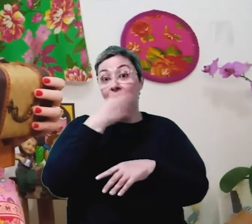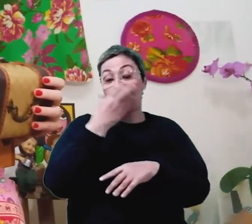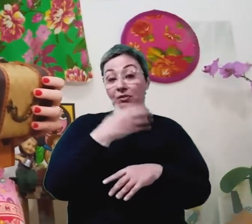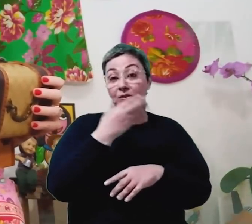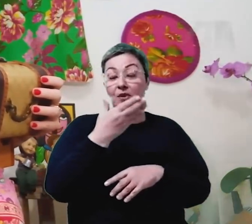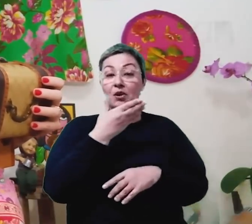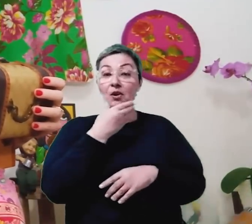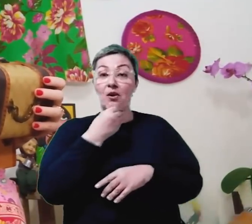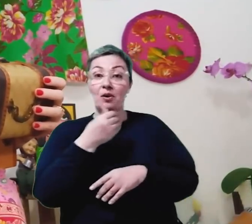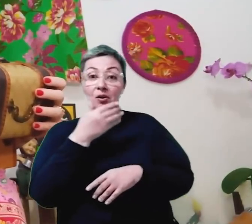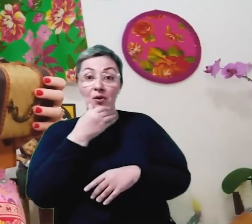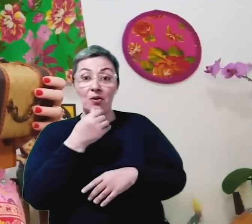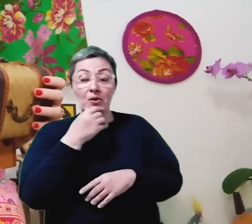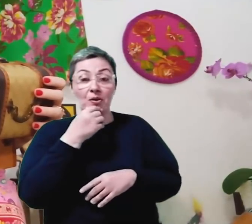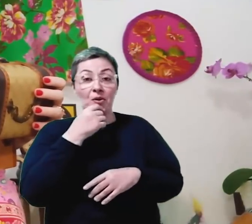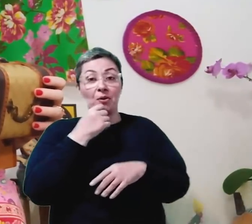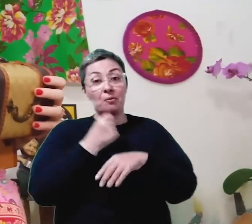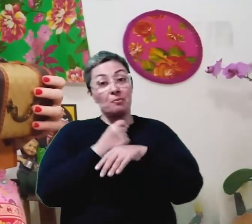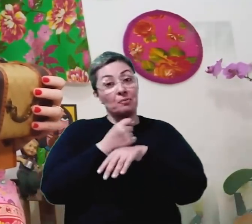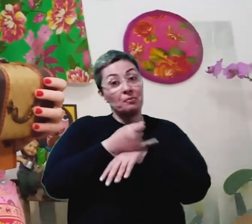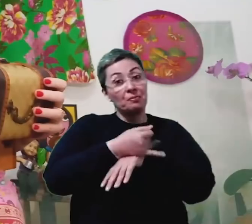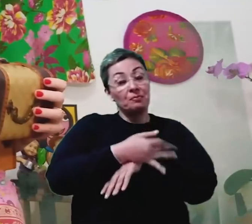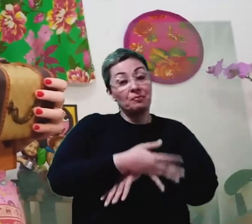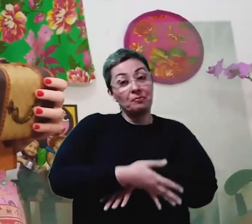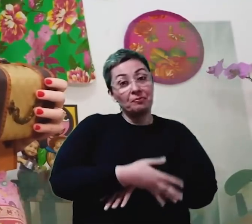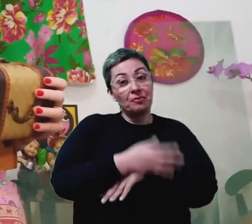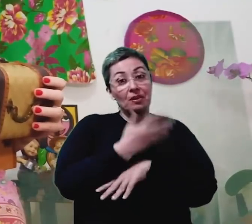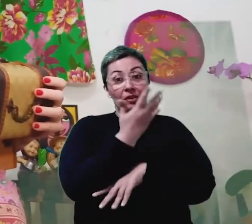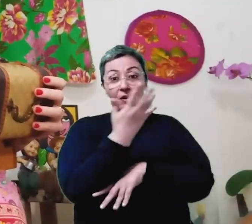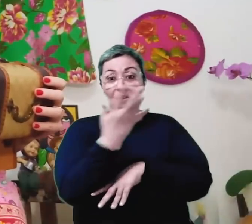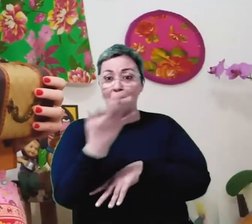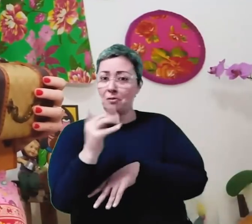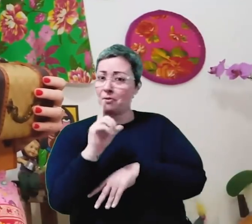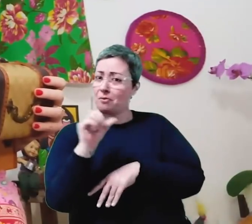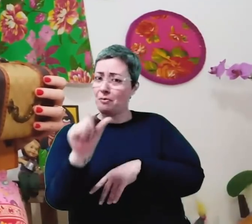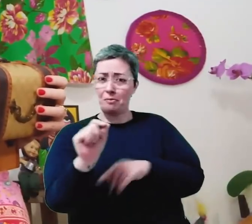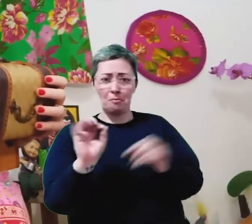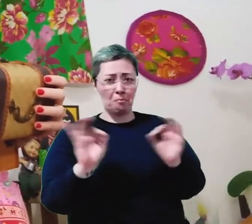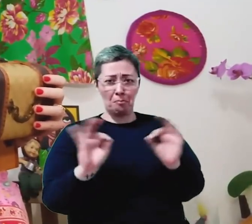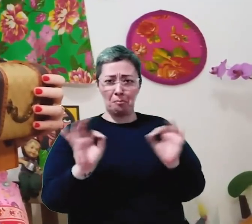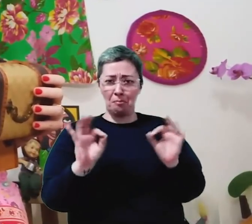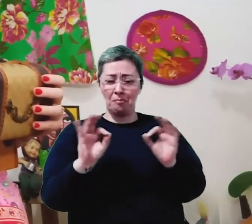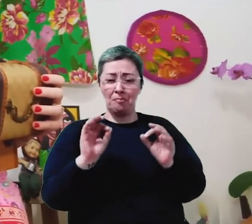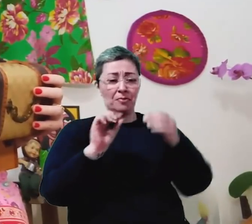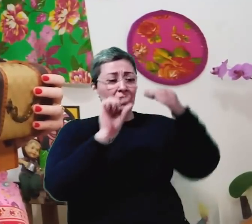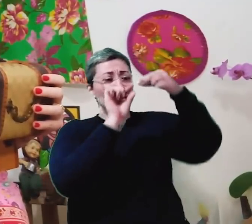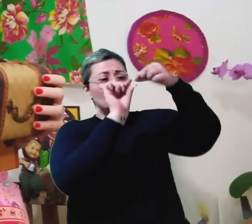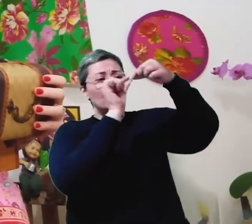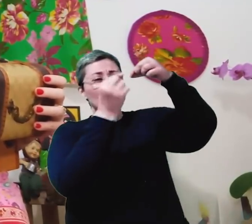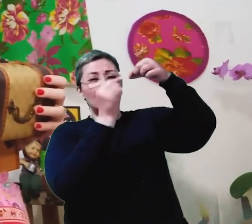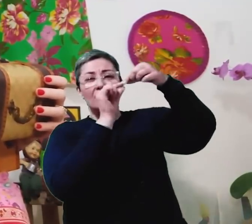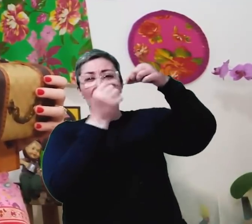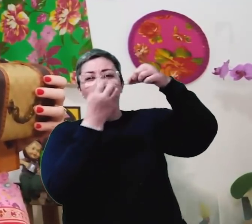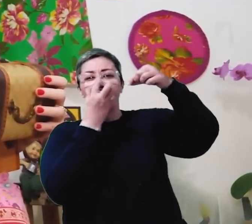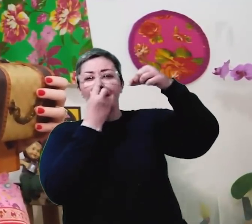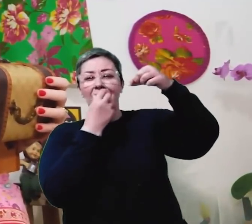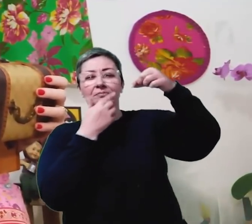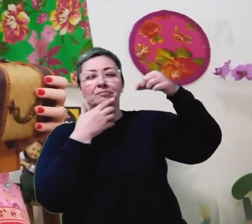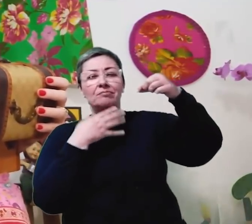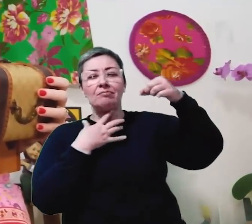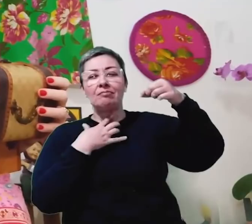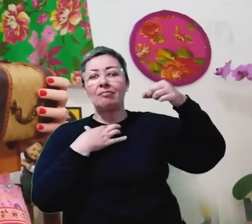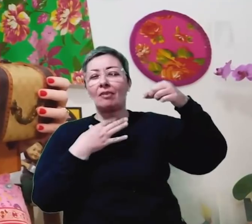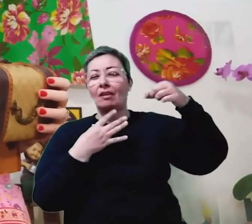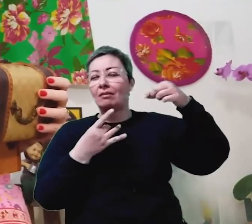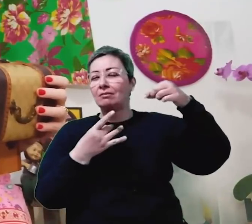Menino, madruga, o pomar não foge. Pitangas maduras dão água na